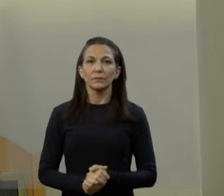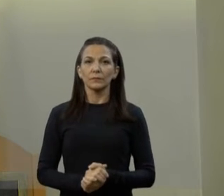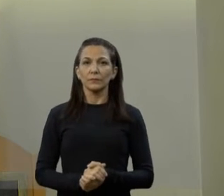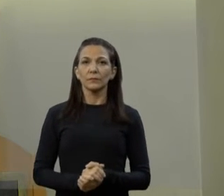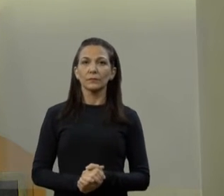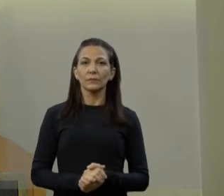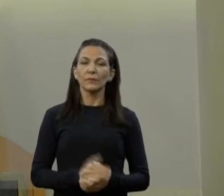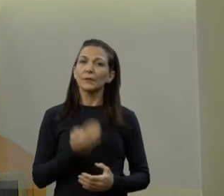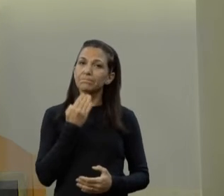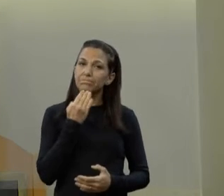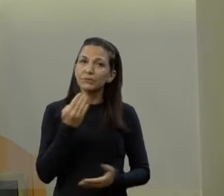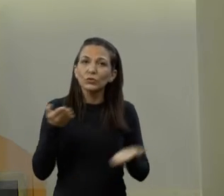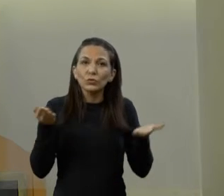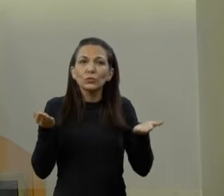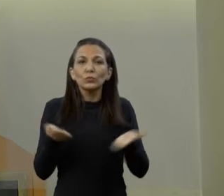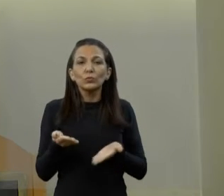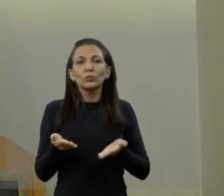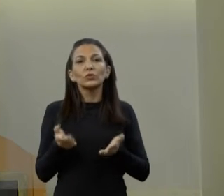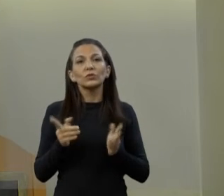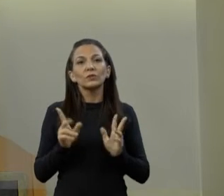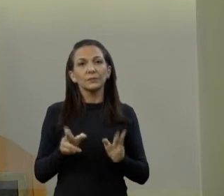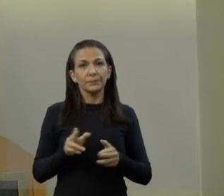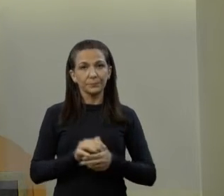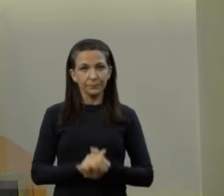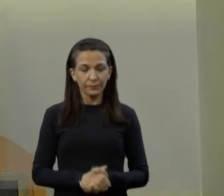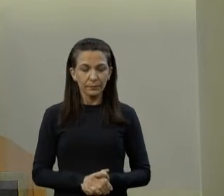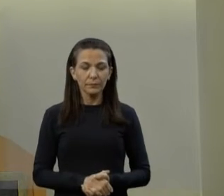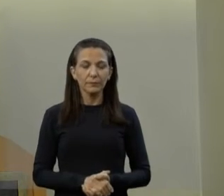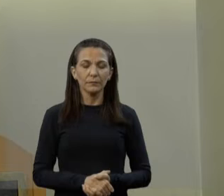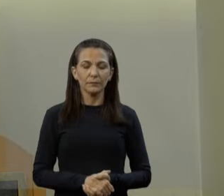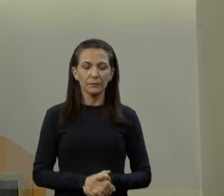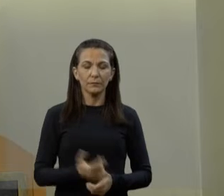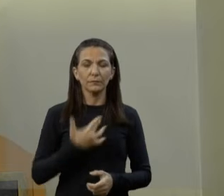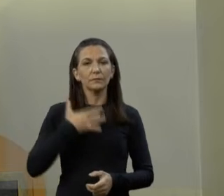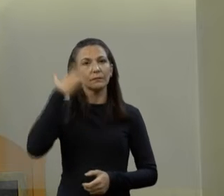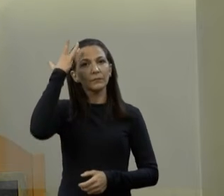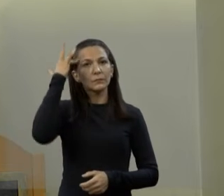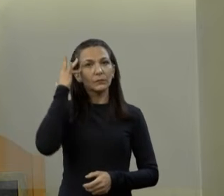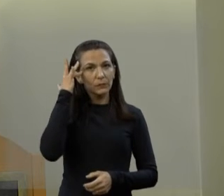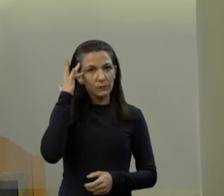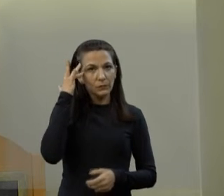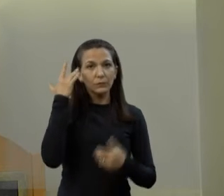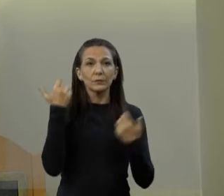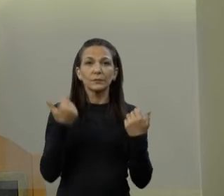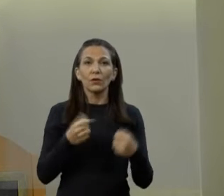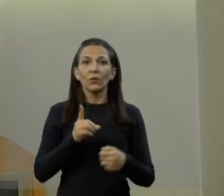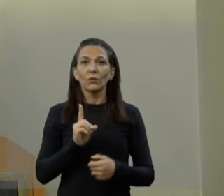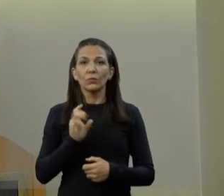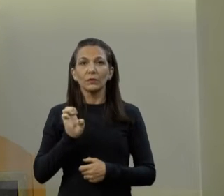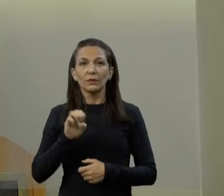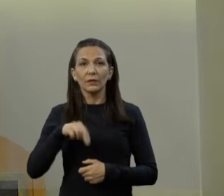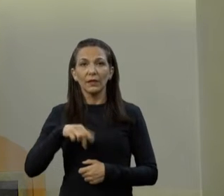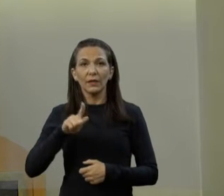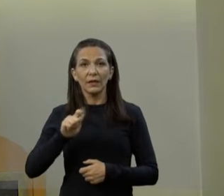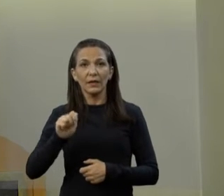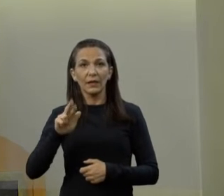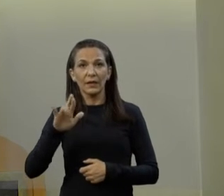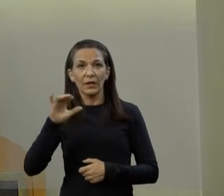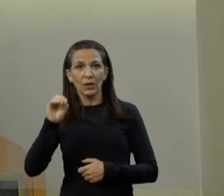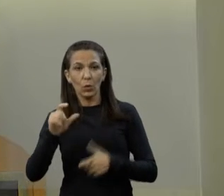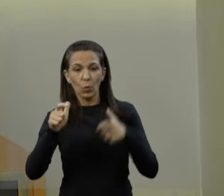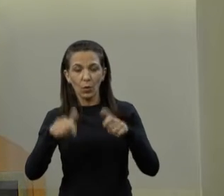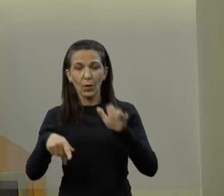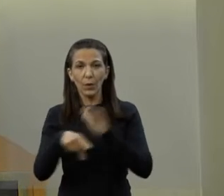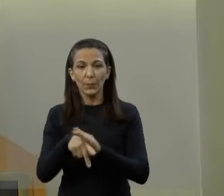bom e é isso meu apelo nessa hora eu não acho que nós merecemos um lendário e eu acho que não